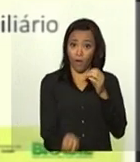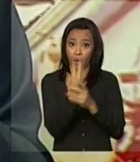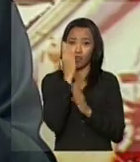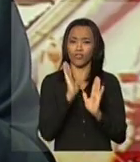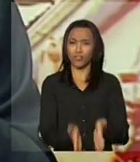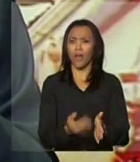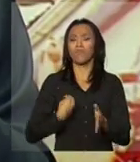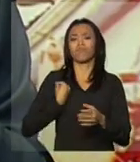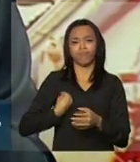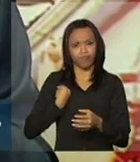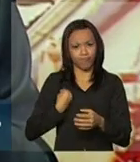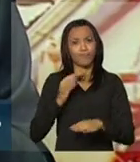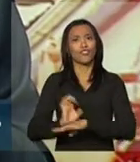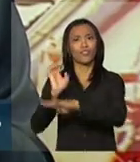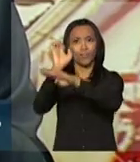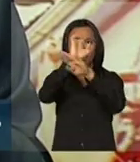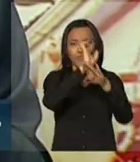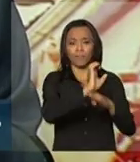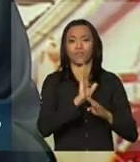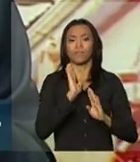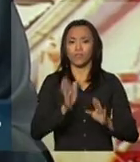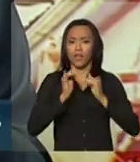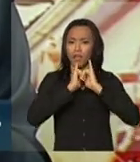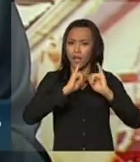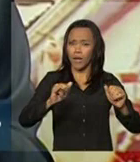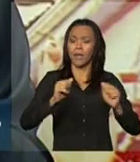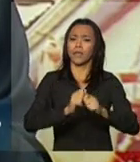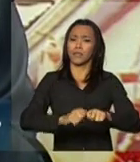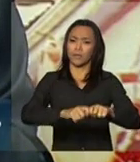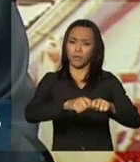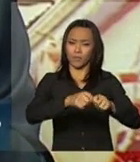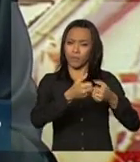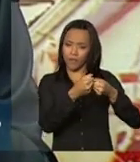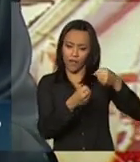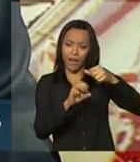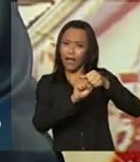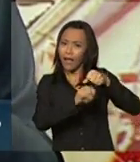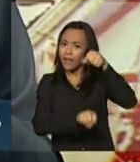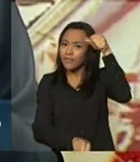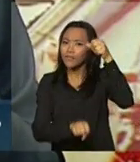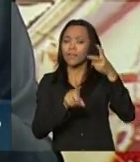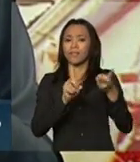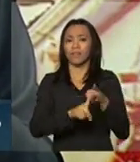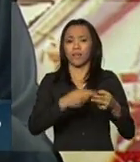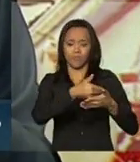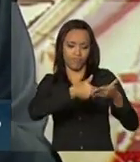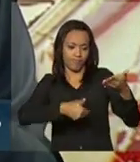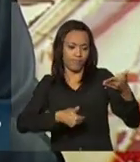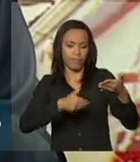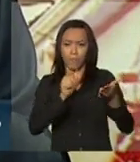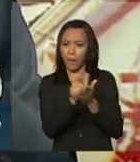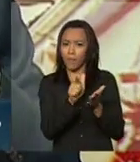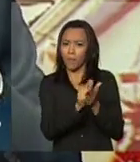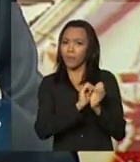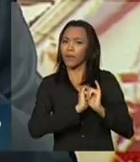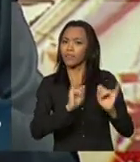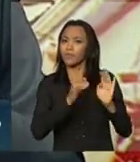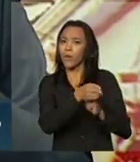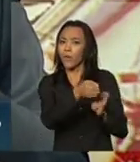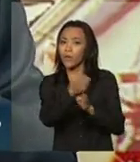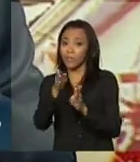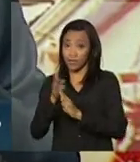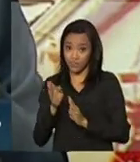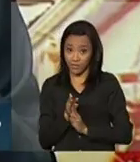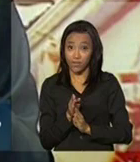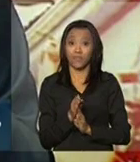os estados, né, o folder, o cartaz, né, estava embargado para evitar, vamos dizer assim, o vazamento, né, a